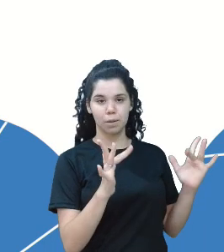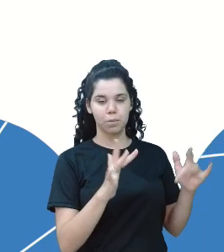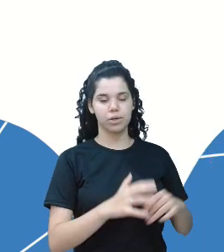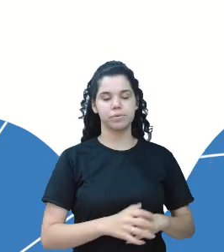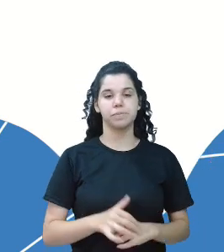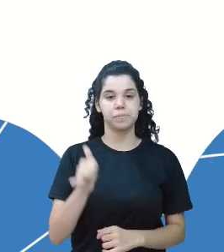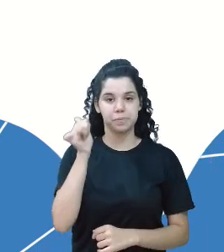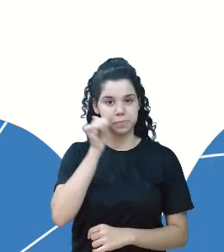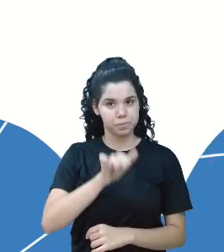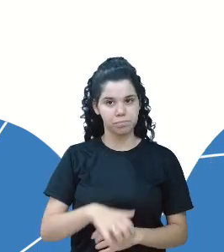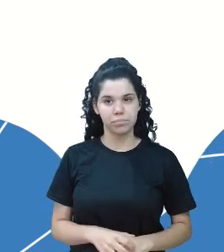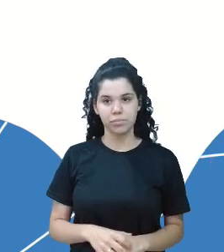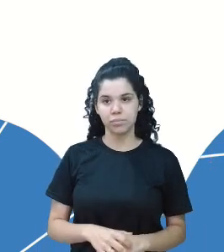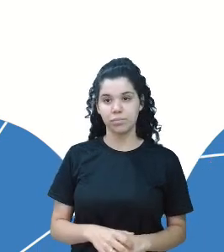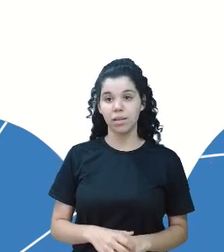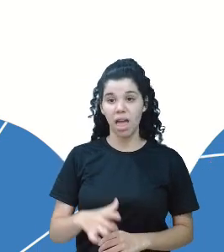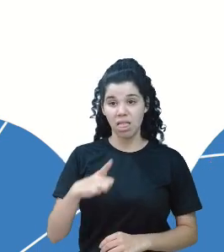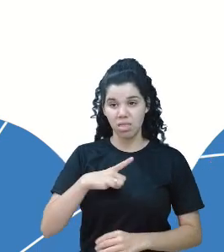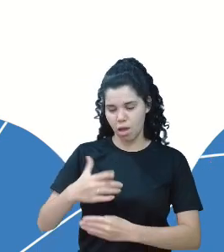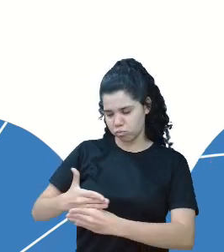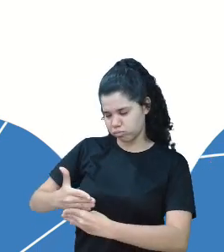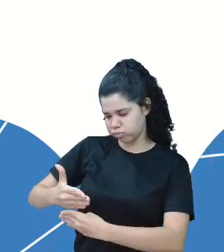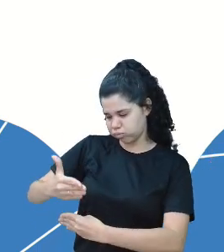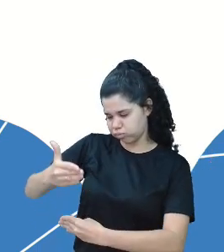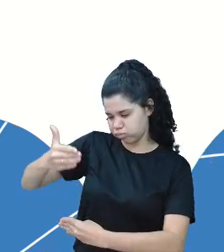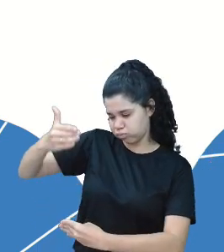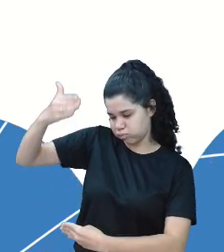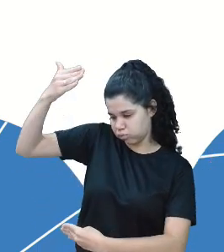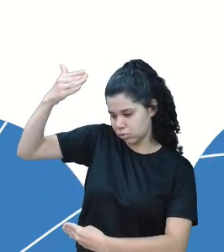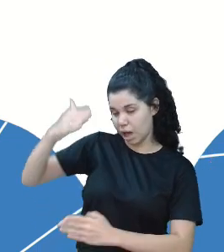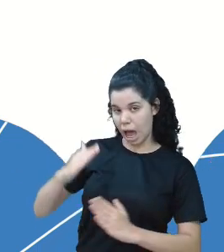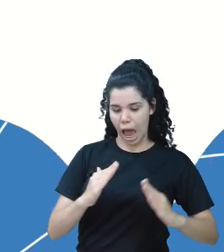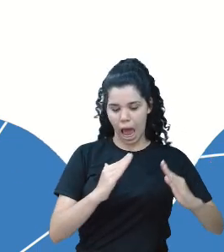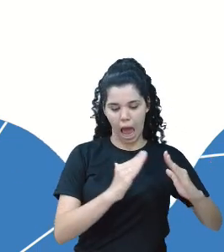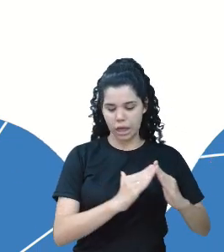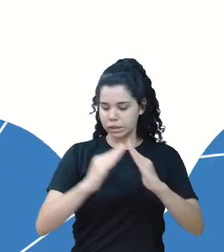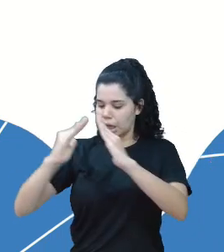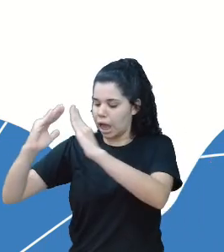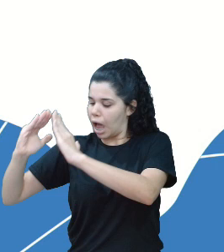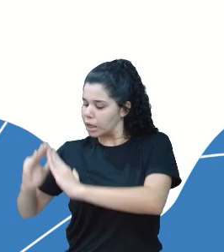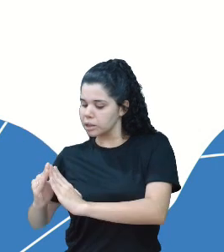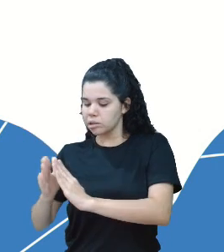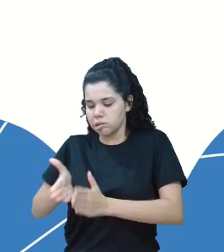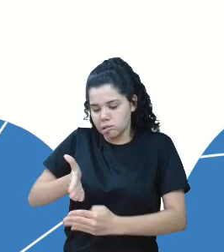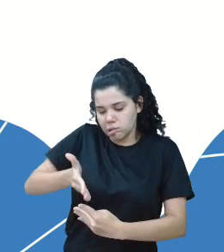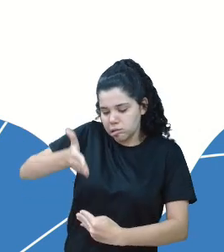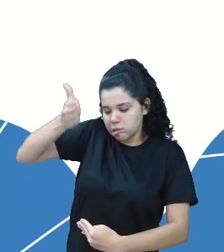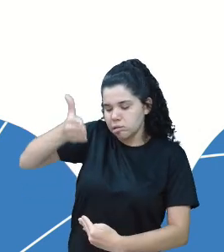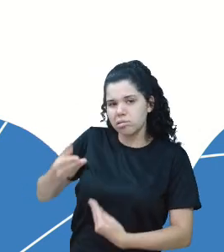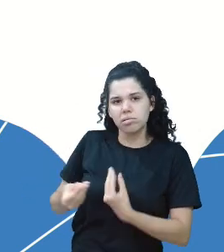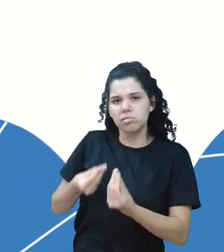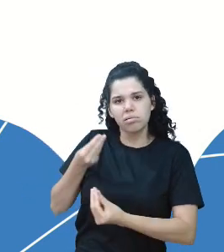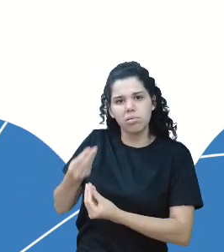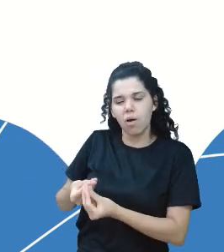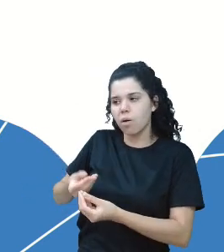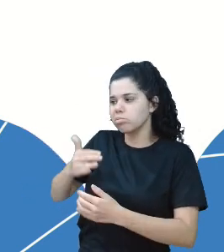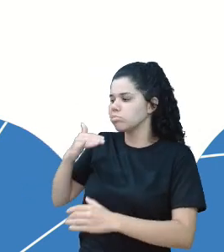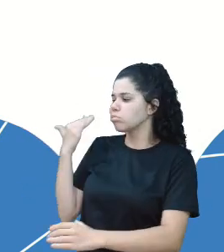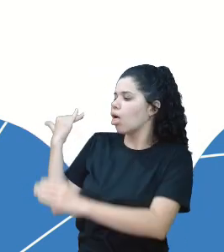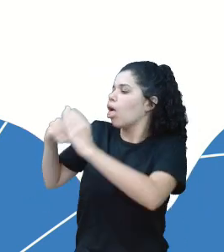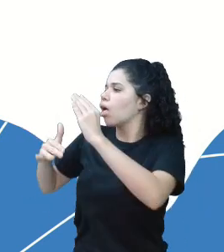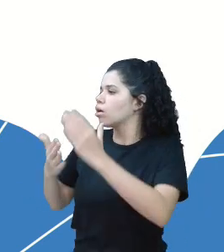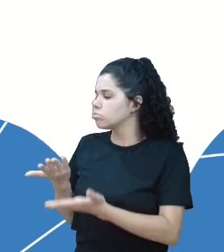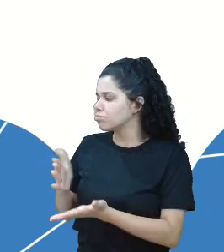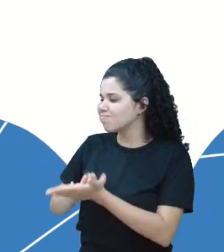namorada. Havia um muro alto entre nossas casas. Difícil de mandar recado para ela.